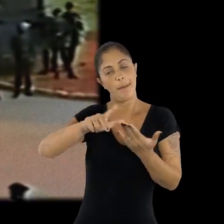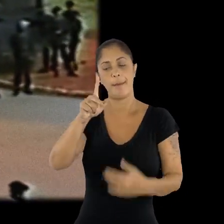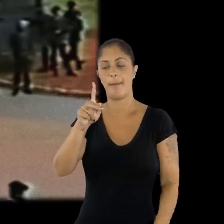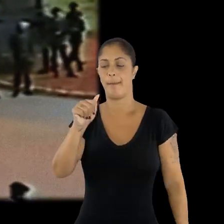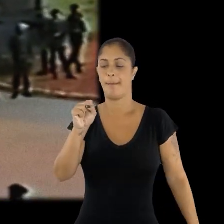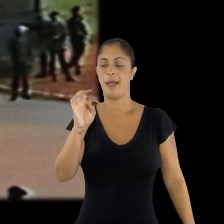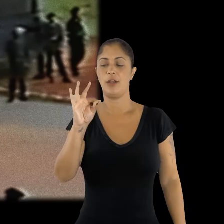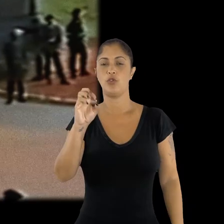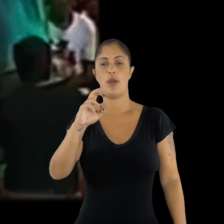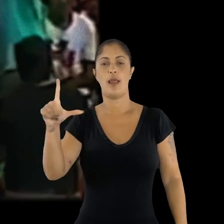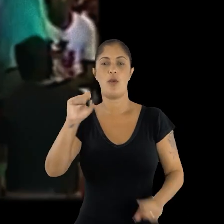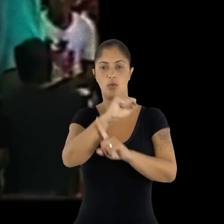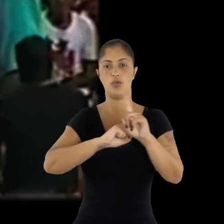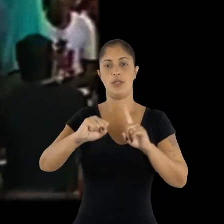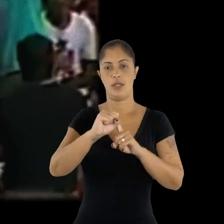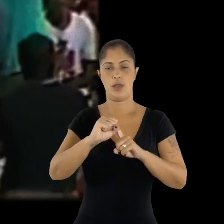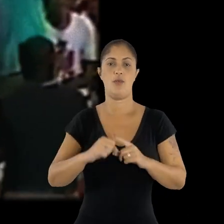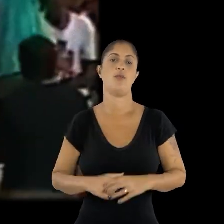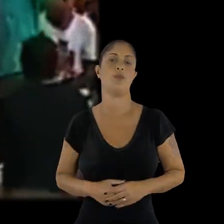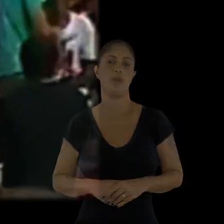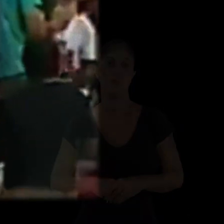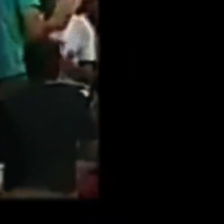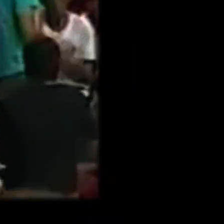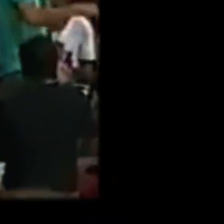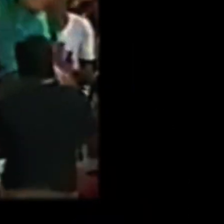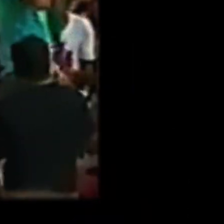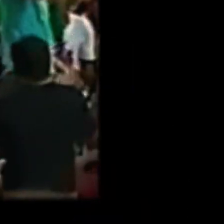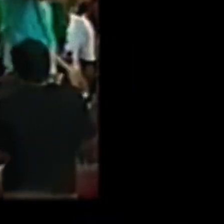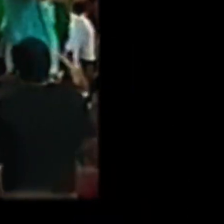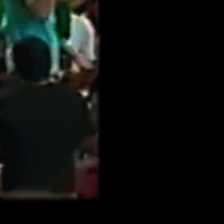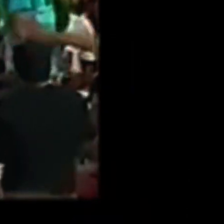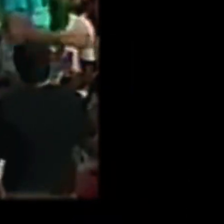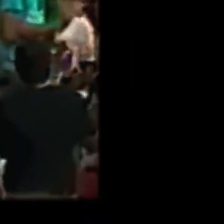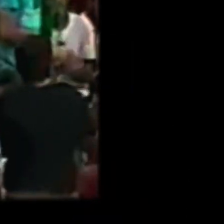pastorais sociais. Manifestação. O grupo canta e bate palmas.